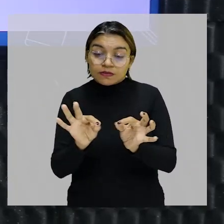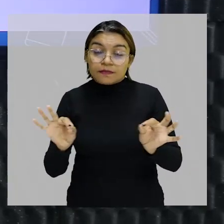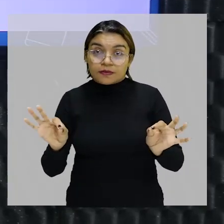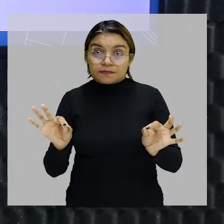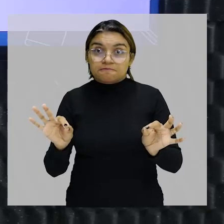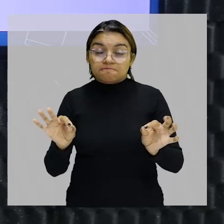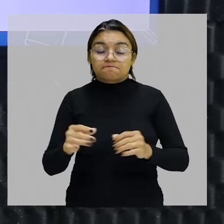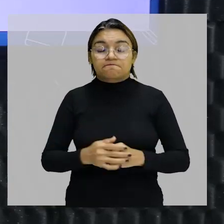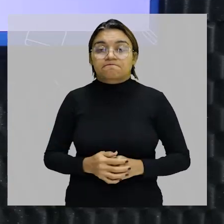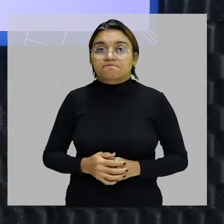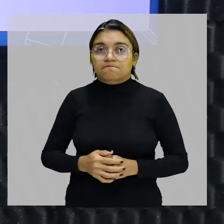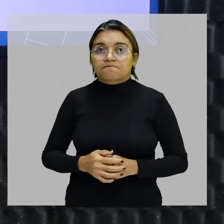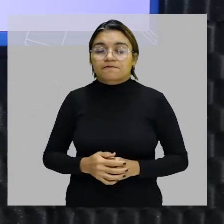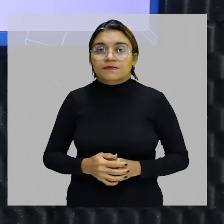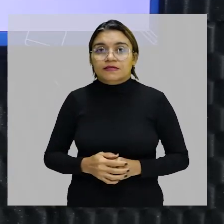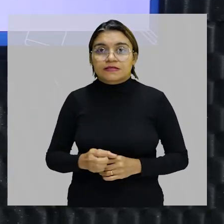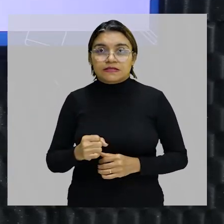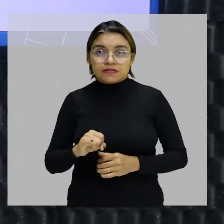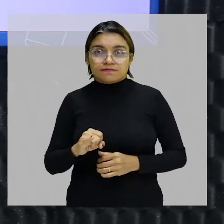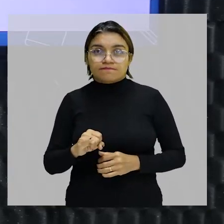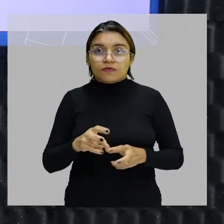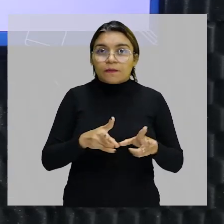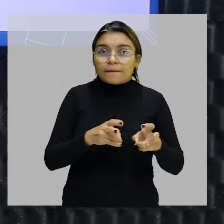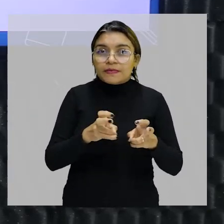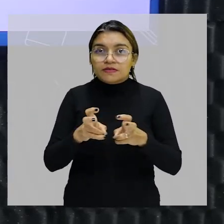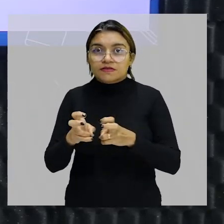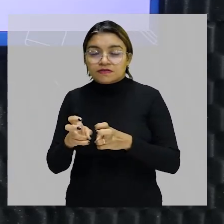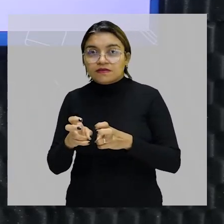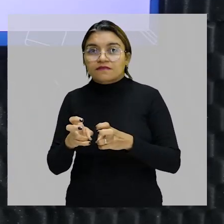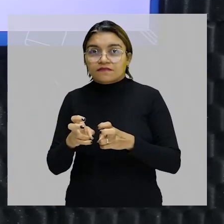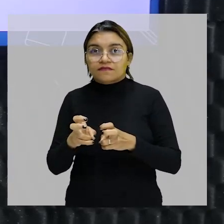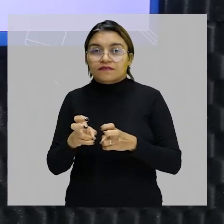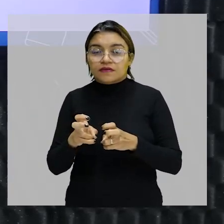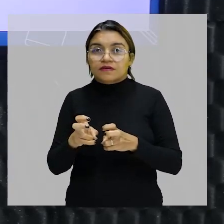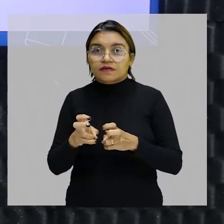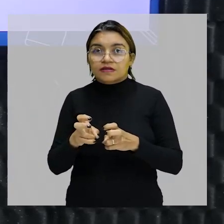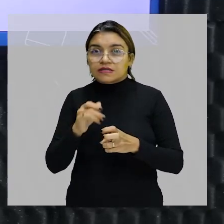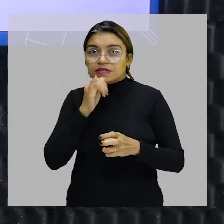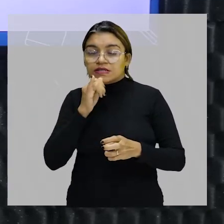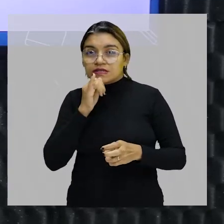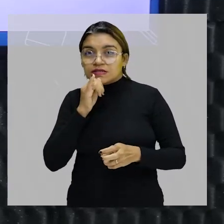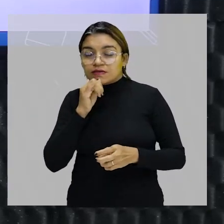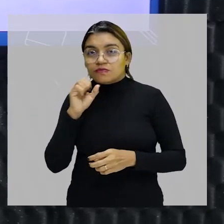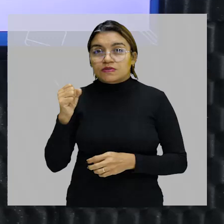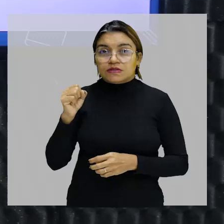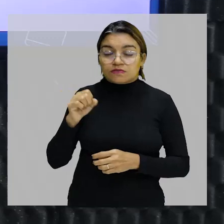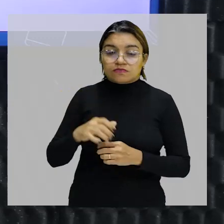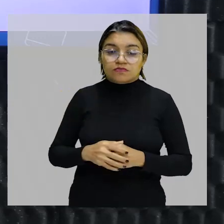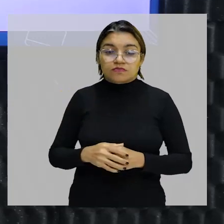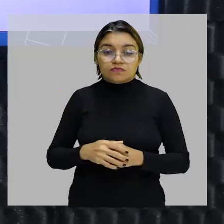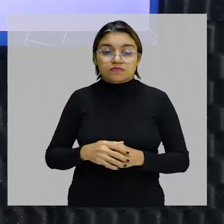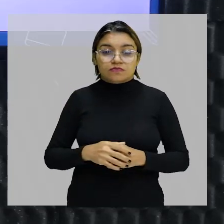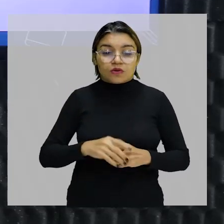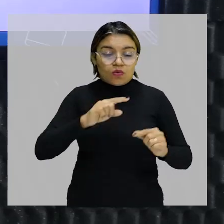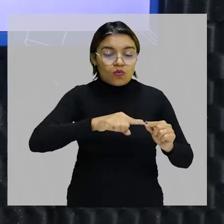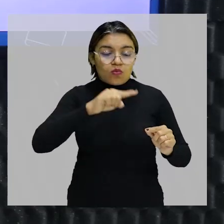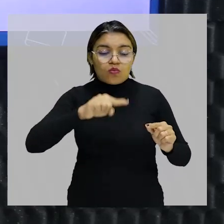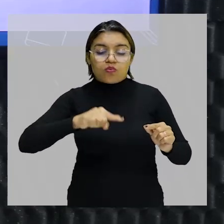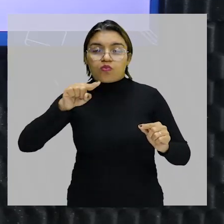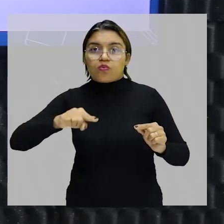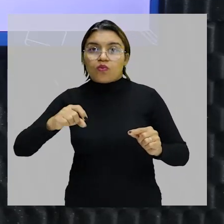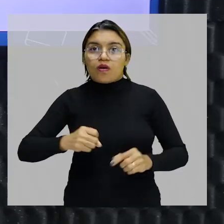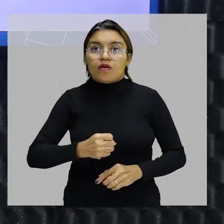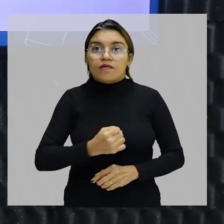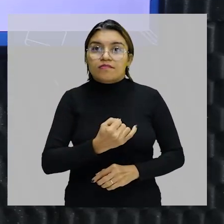olhar, se a gente conseguir observar através de um segundo, quantas ondas podemos contar em um segundo,